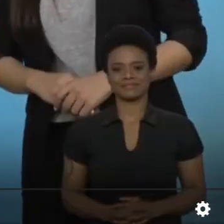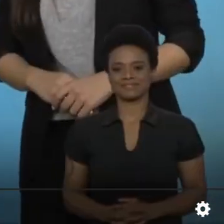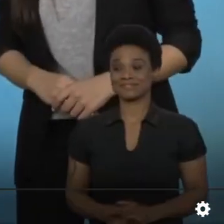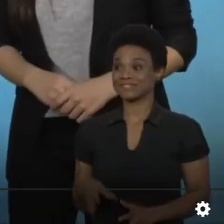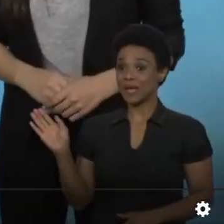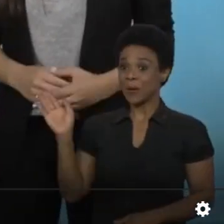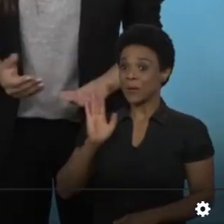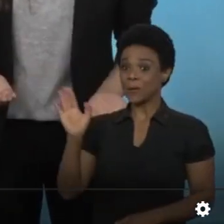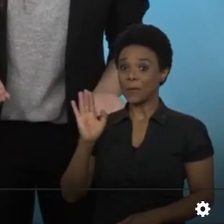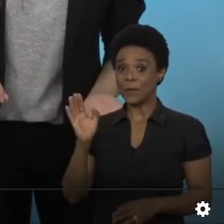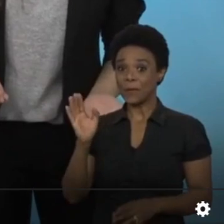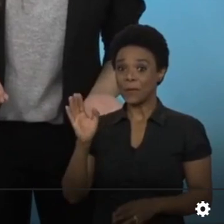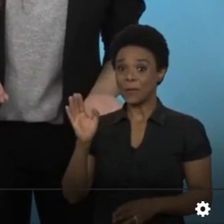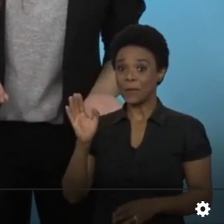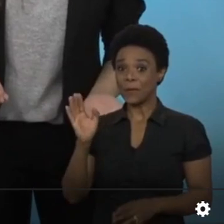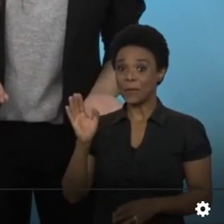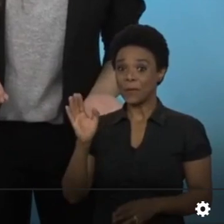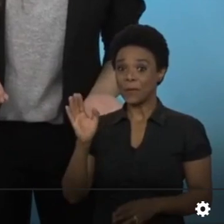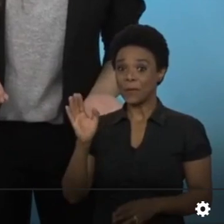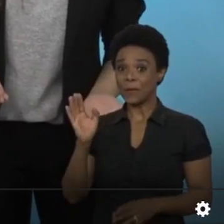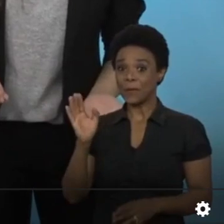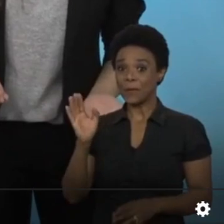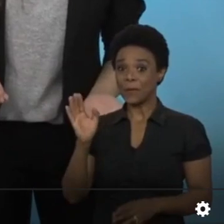Oi, tudo bem? Eu